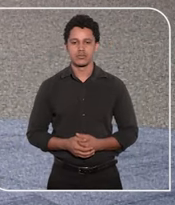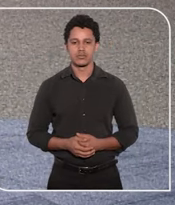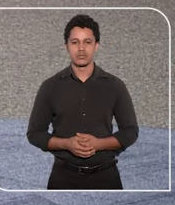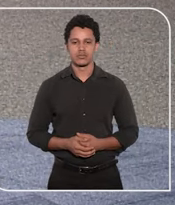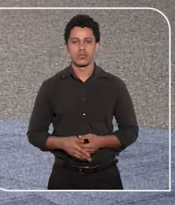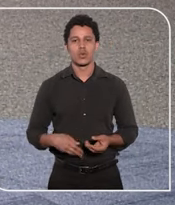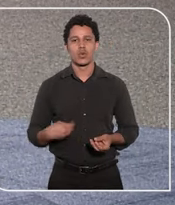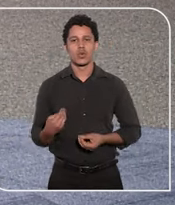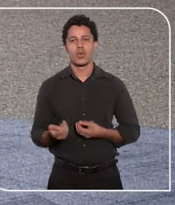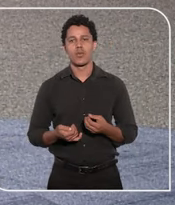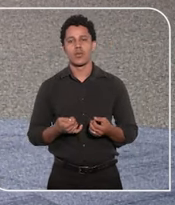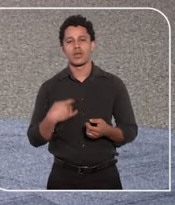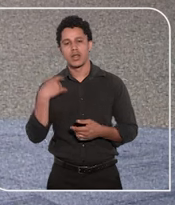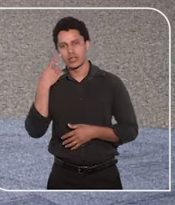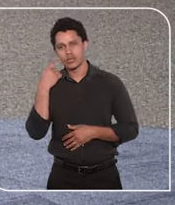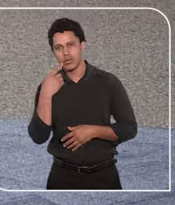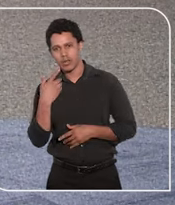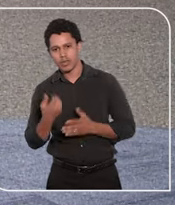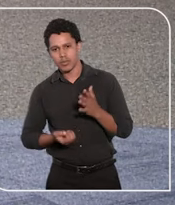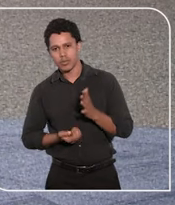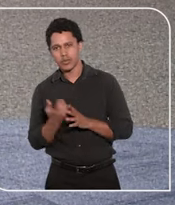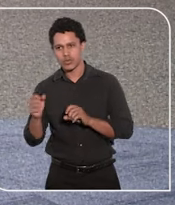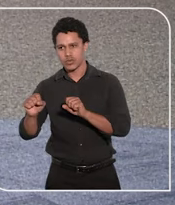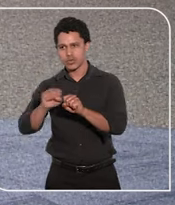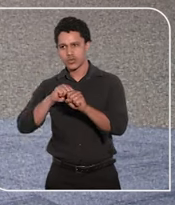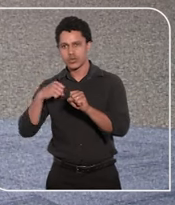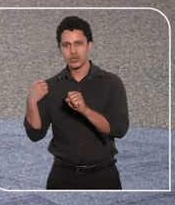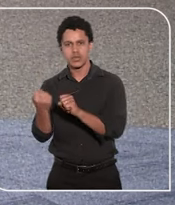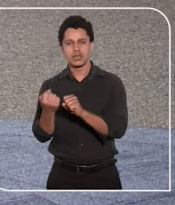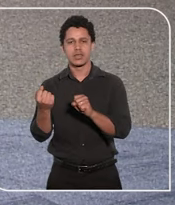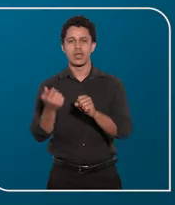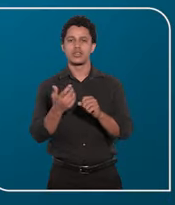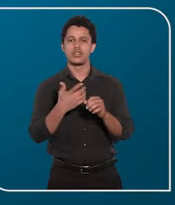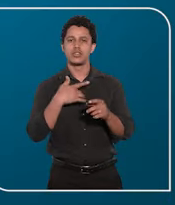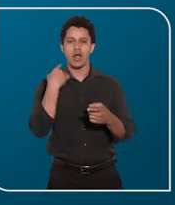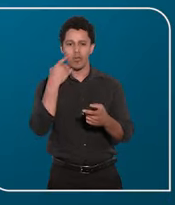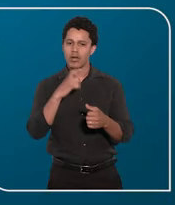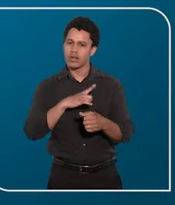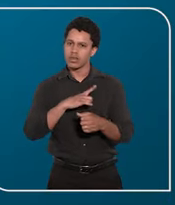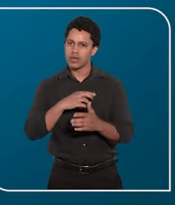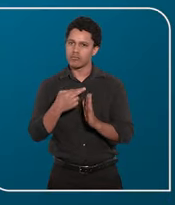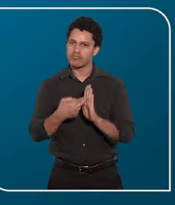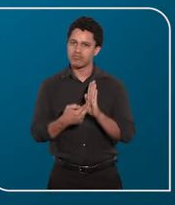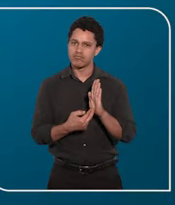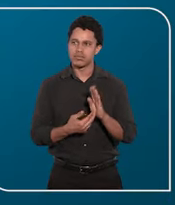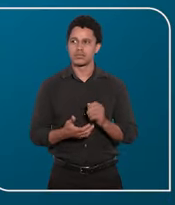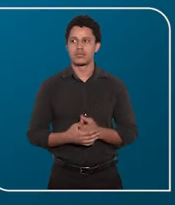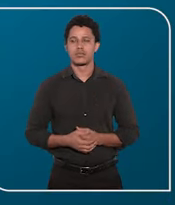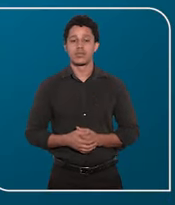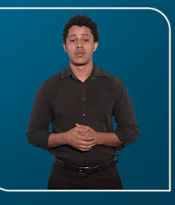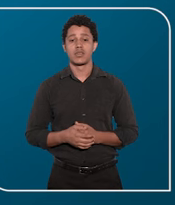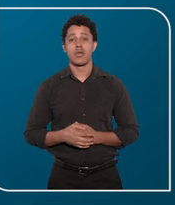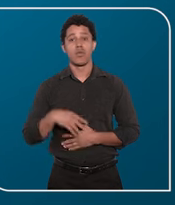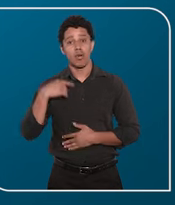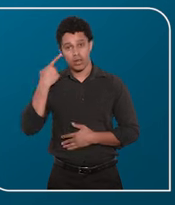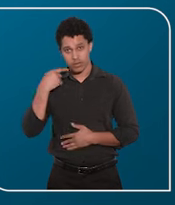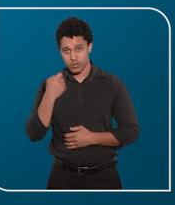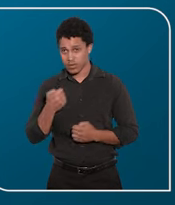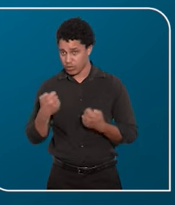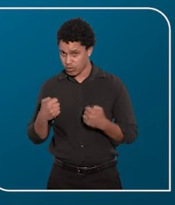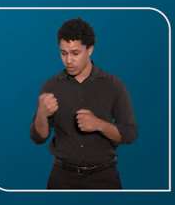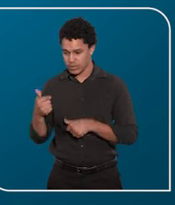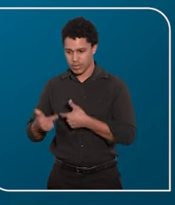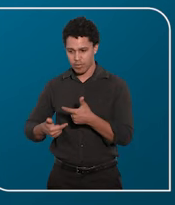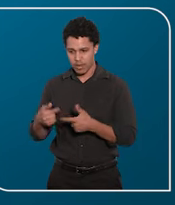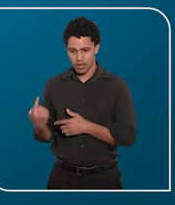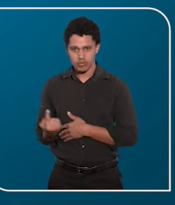numa sociedade de advogados? Teriam pré-requisitos para isso? Veja, Fátima, o advogado ele tem a possibilidade de trabalhar sozinho,